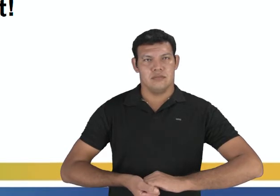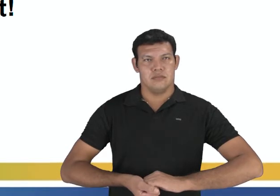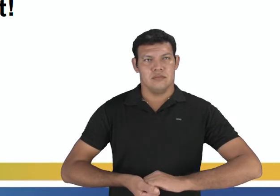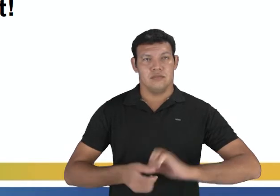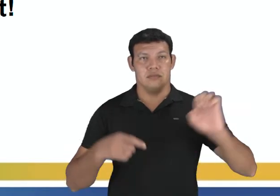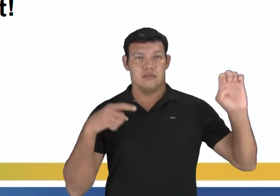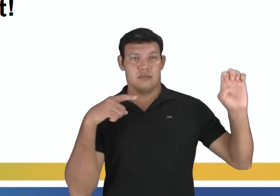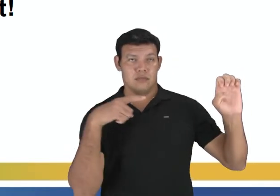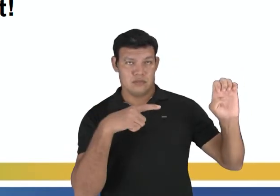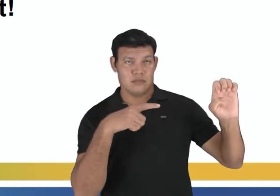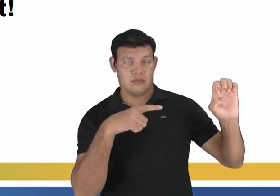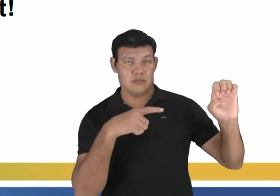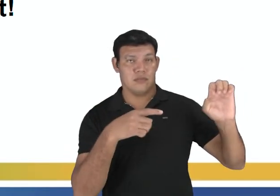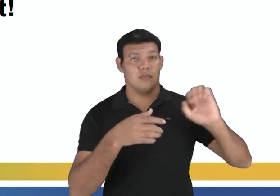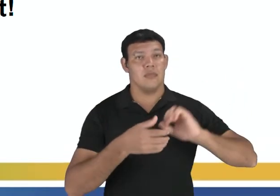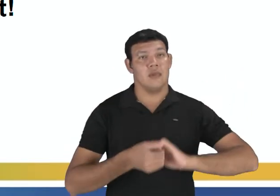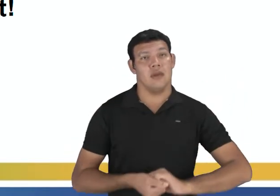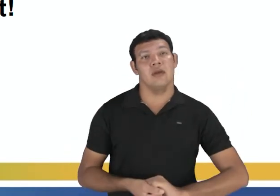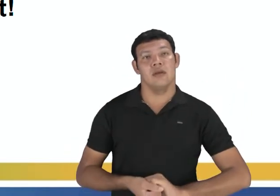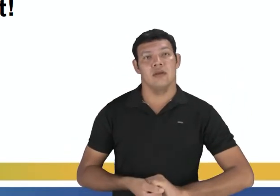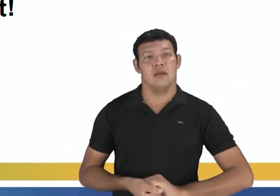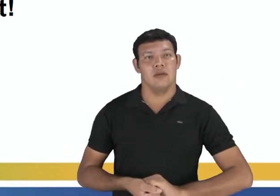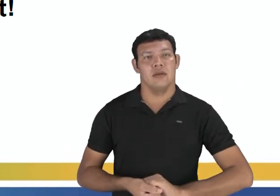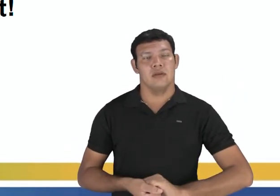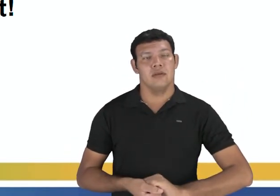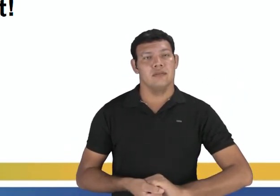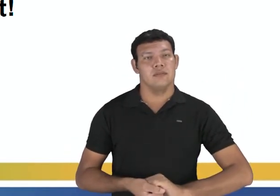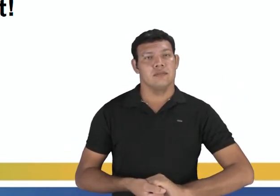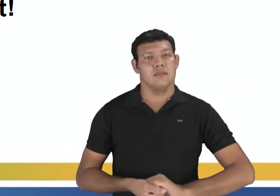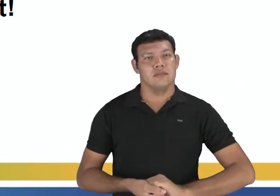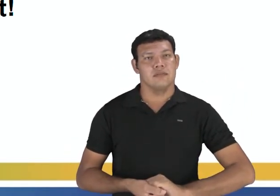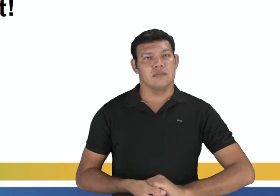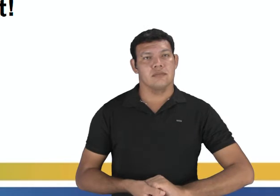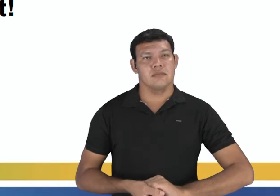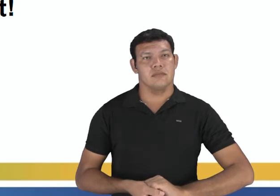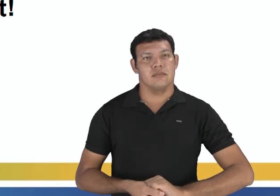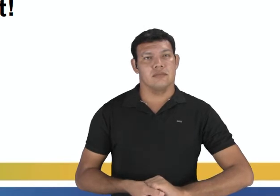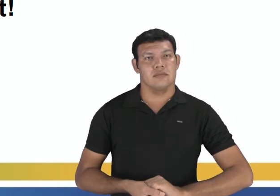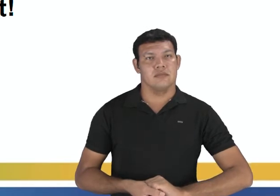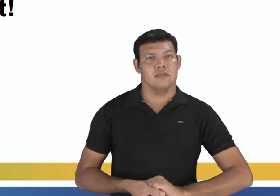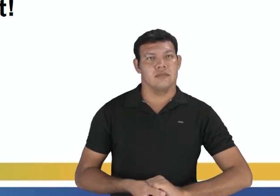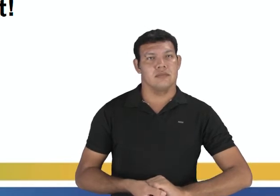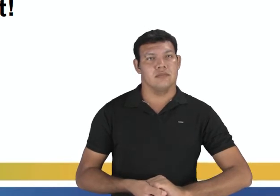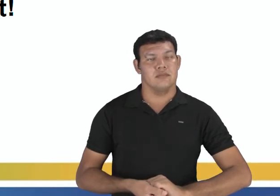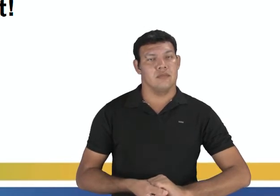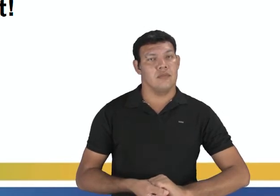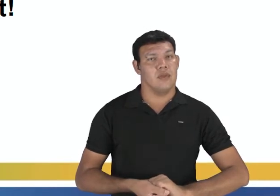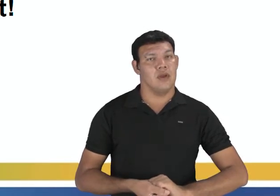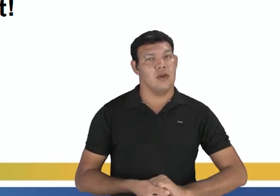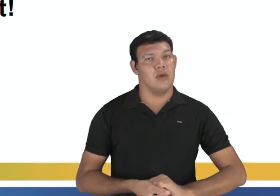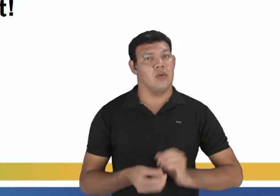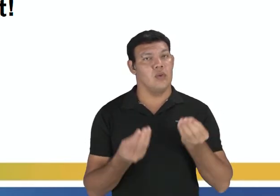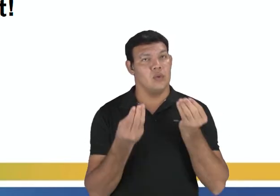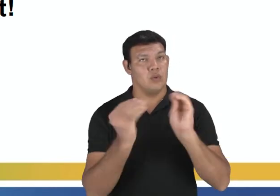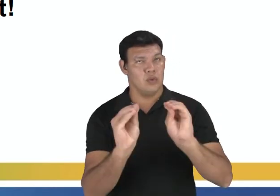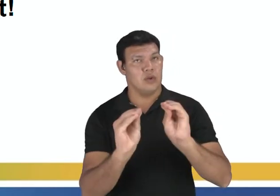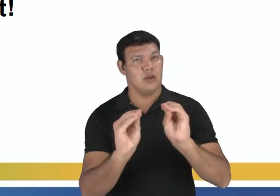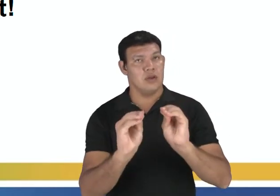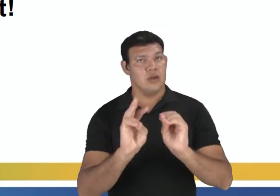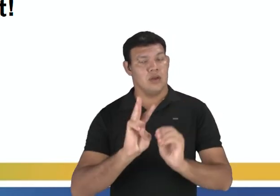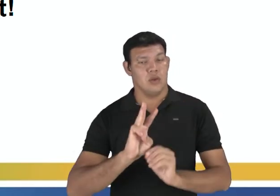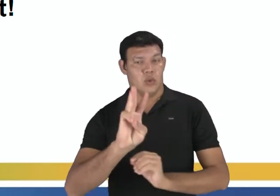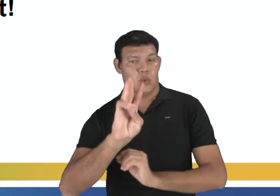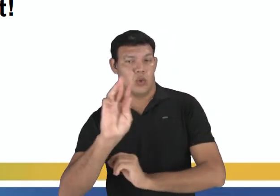And the last one, e o último, letter E, né? O que sobrou foi what. Say what you want